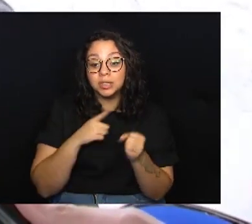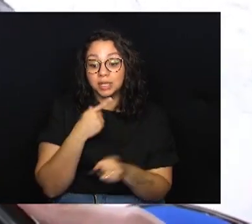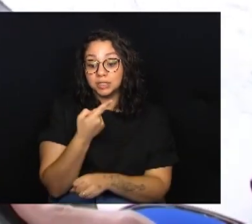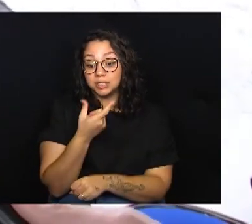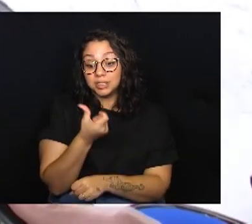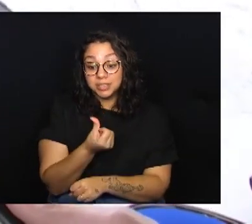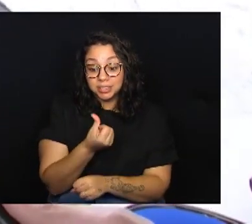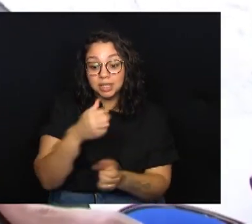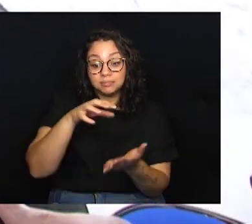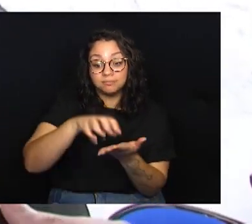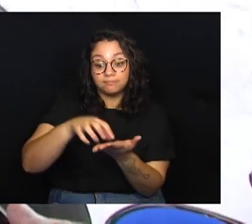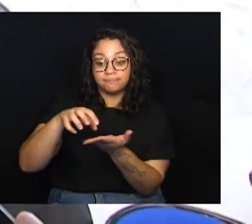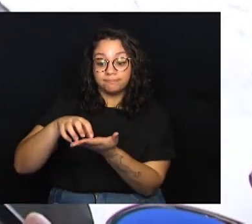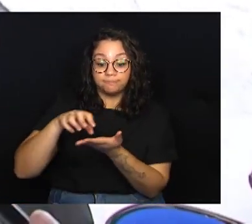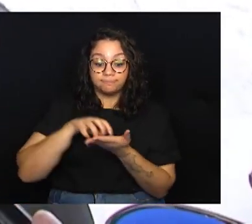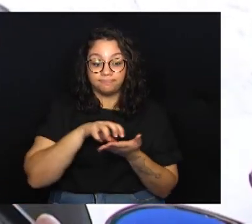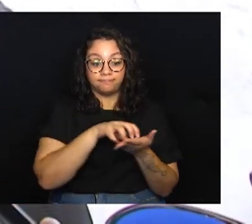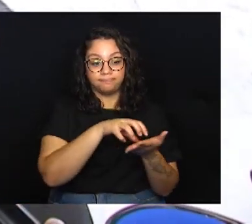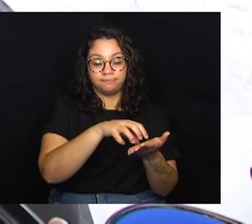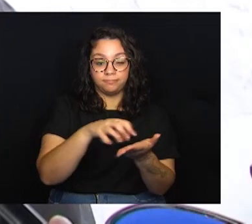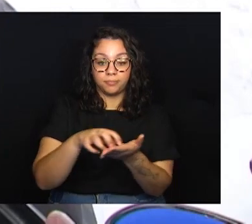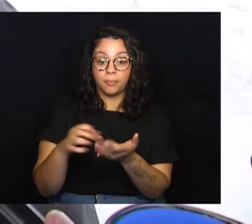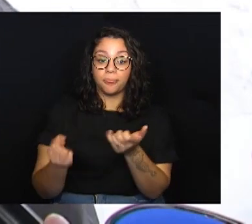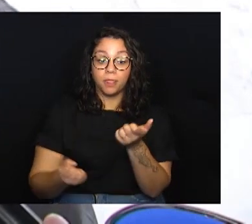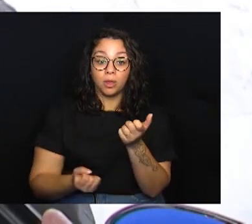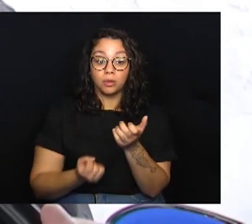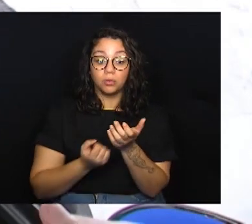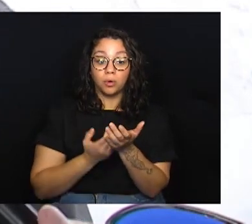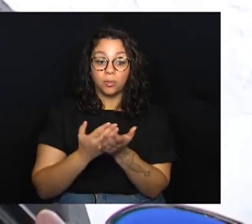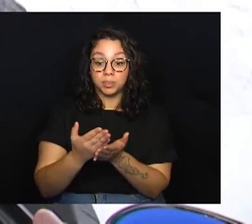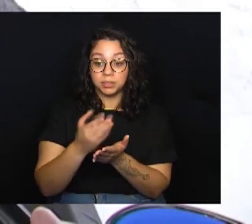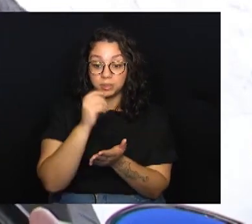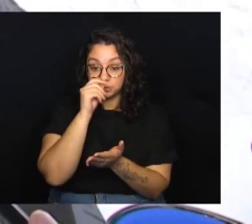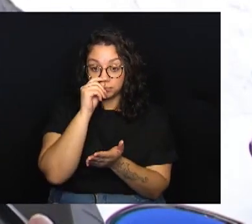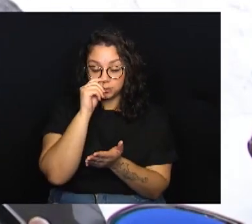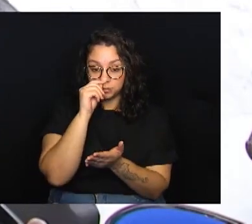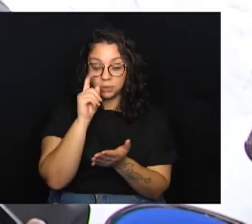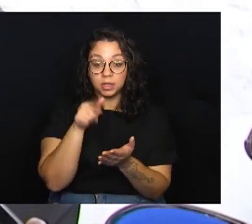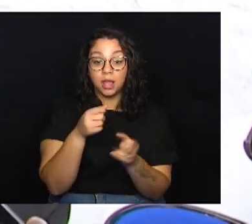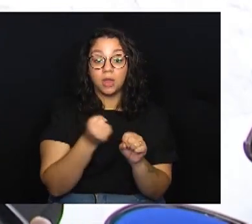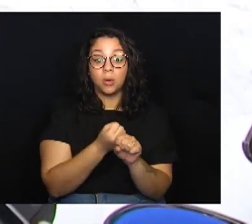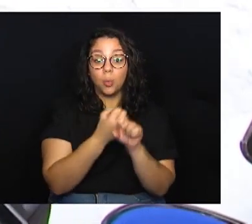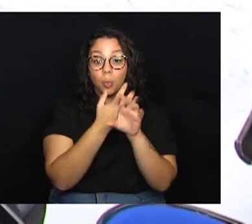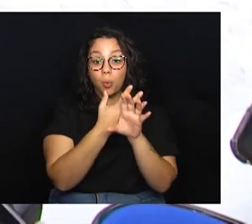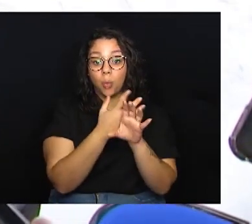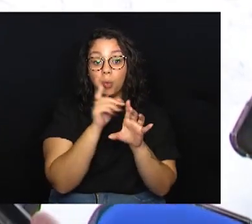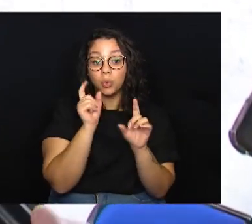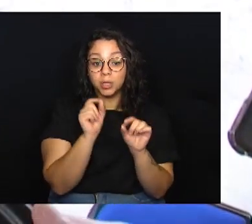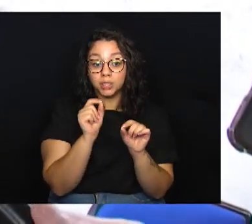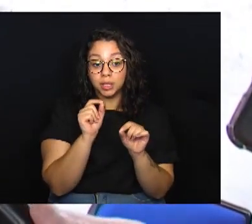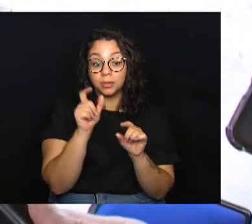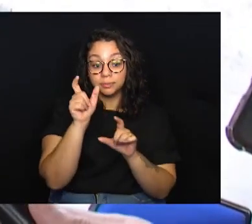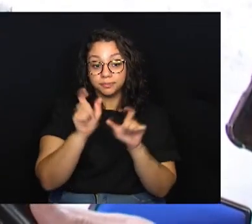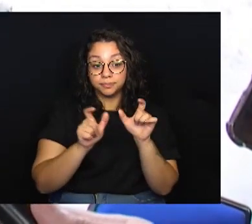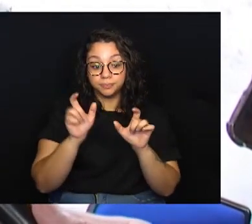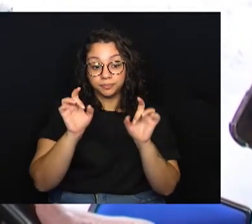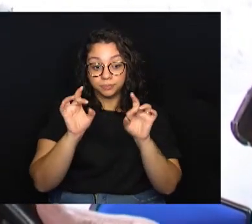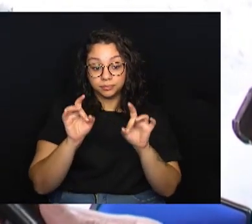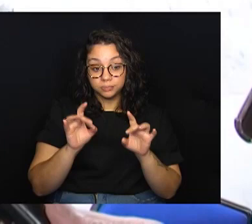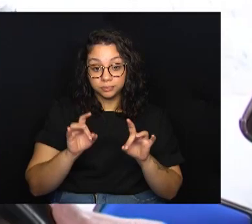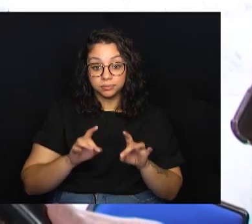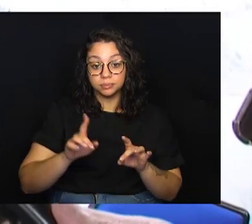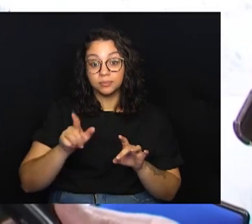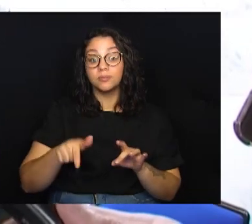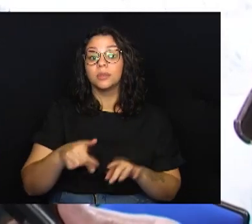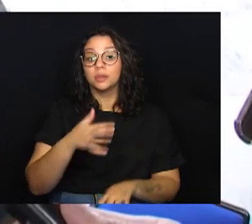saúde. Nós estamos implantando a teleinterconsulta, que é uma opinião que os especialistas dão para os